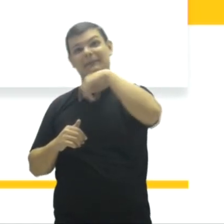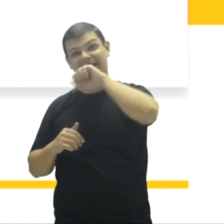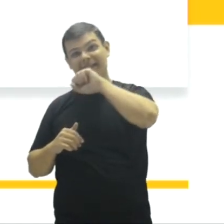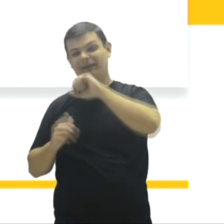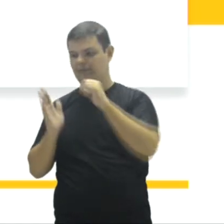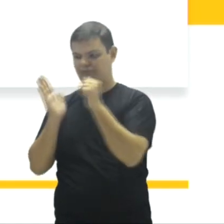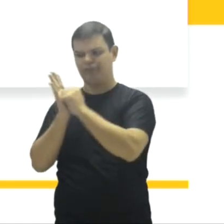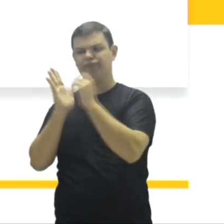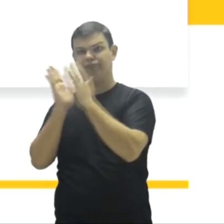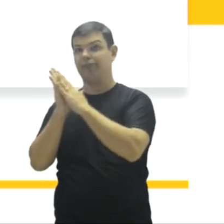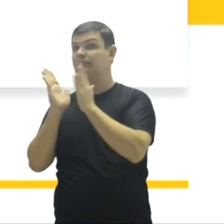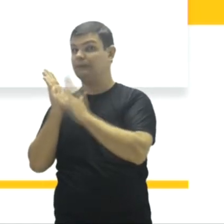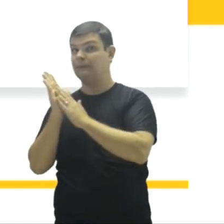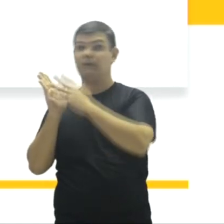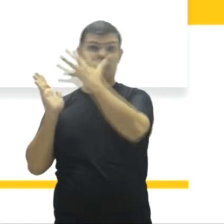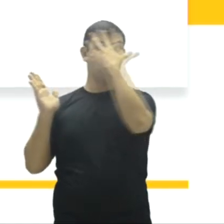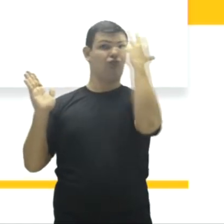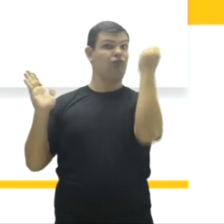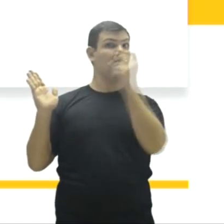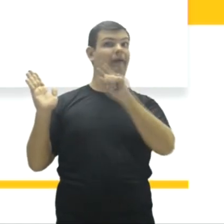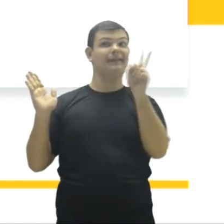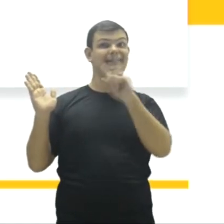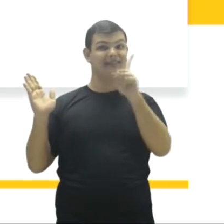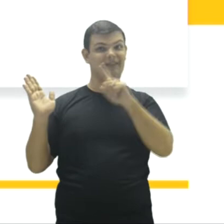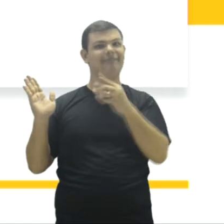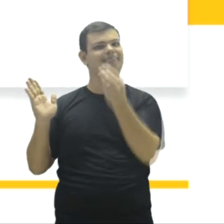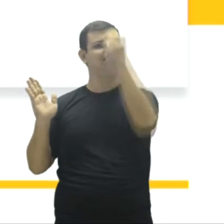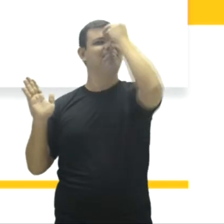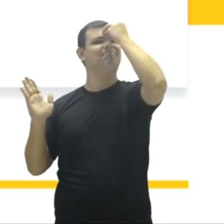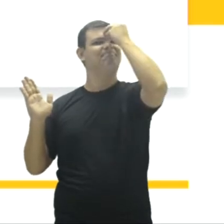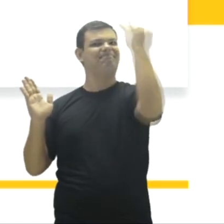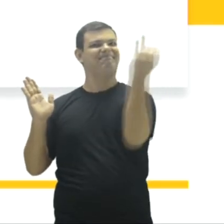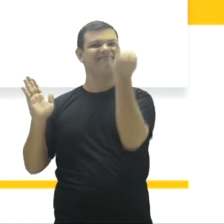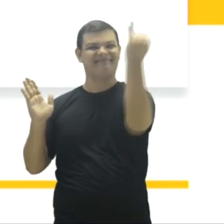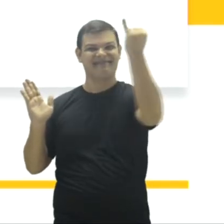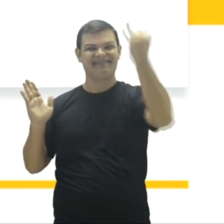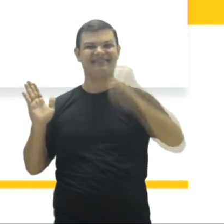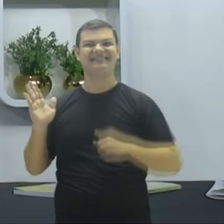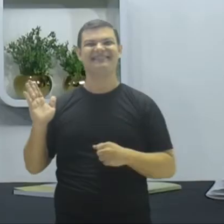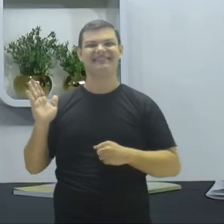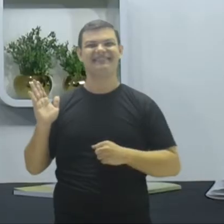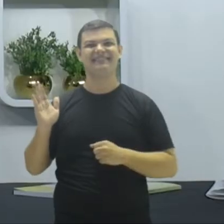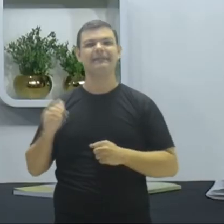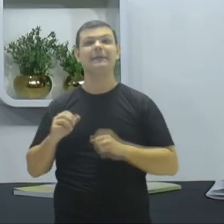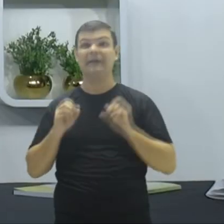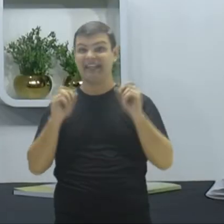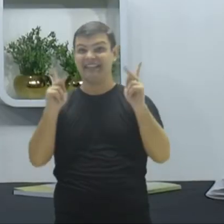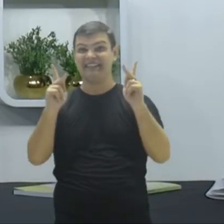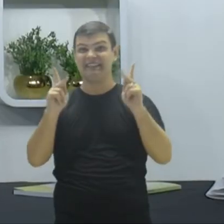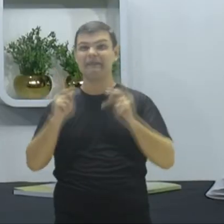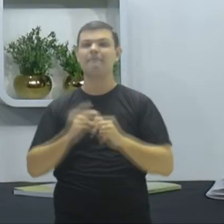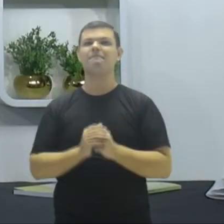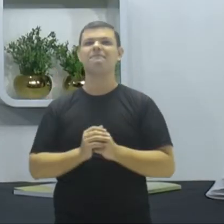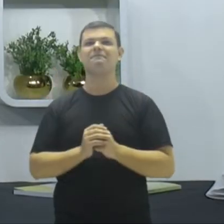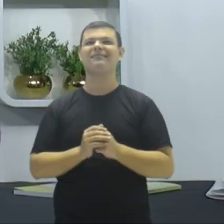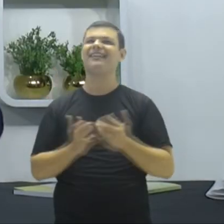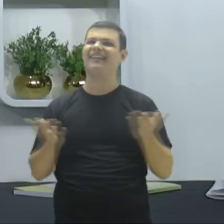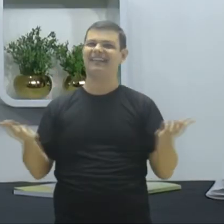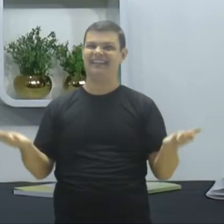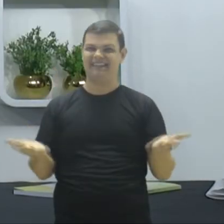anotadinho e nunca mais esqueça o dia que você nasceu. Tá certo? Ok, crianças?